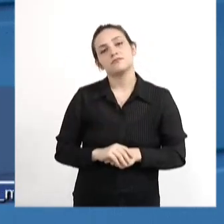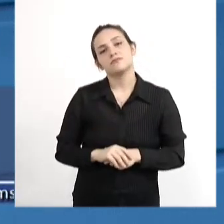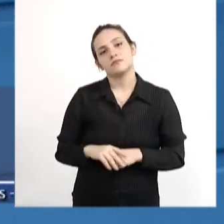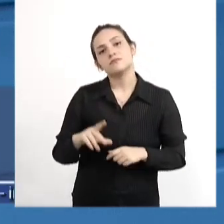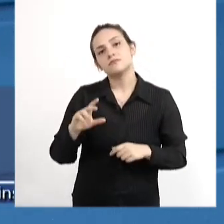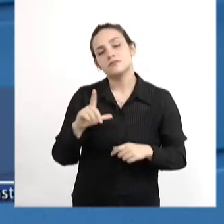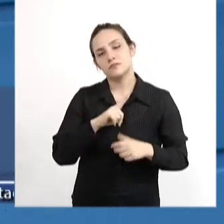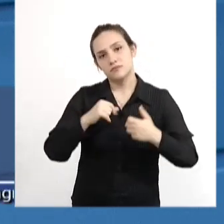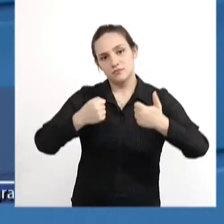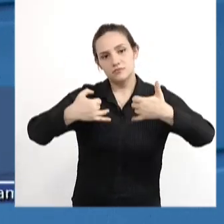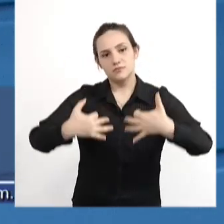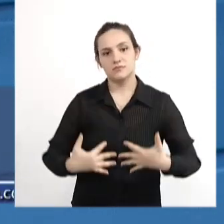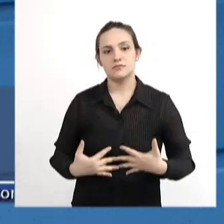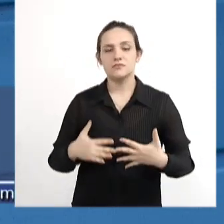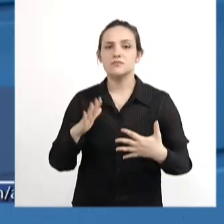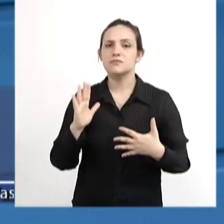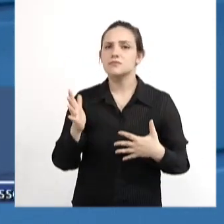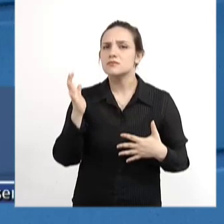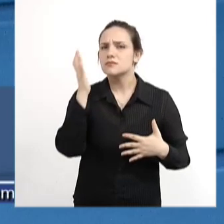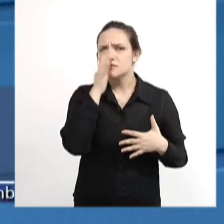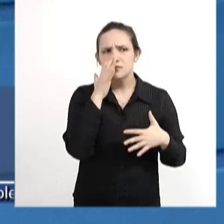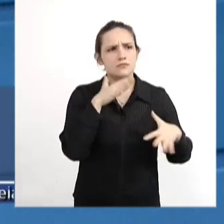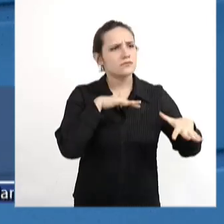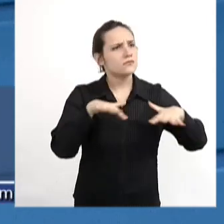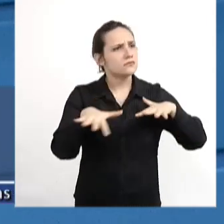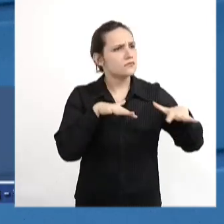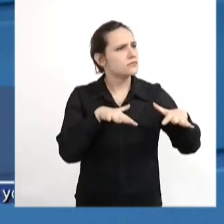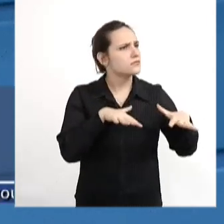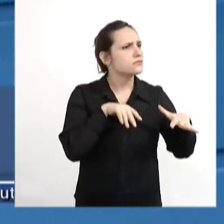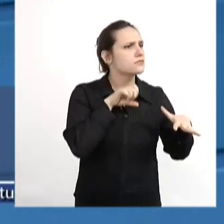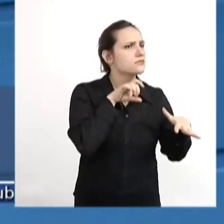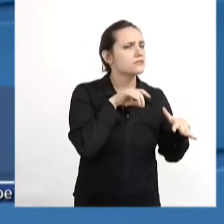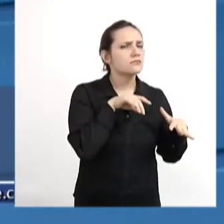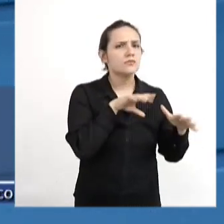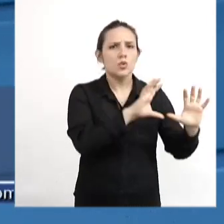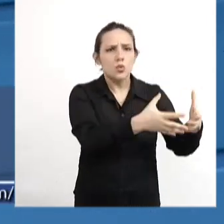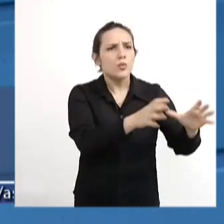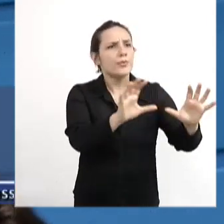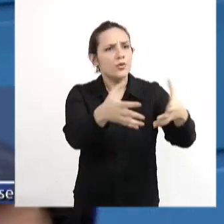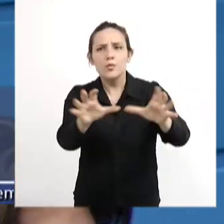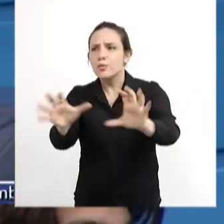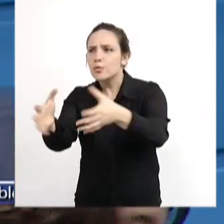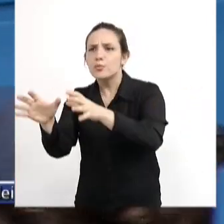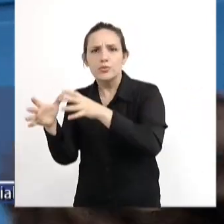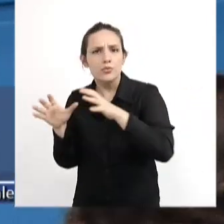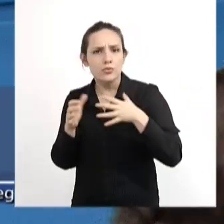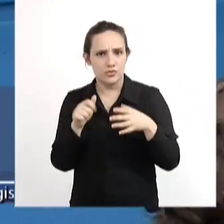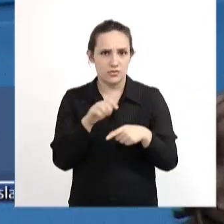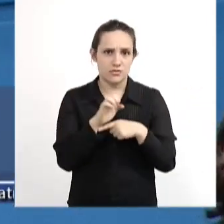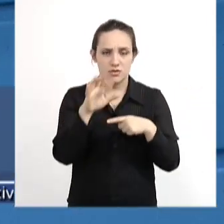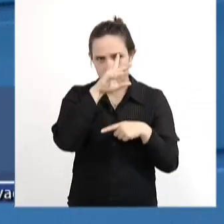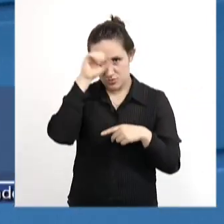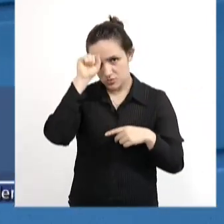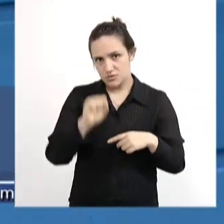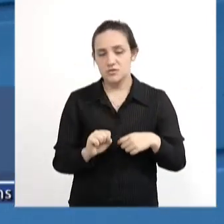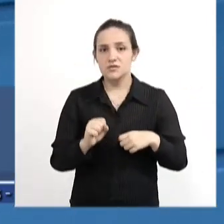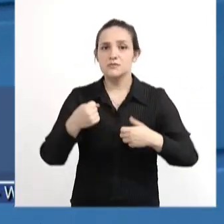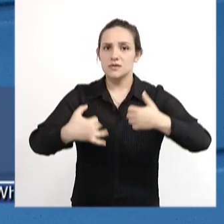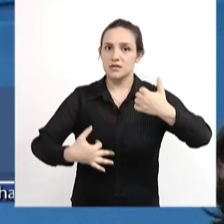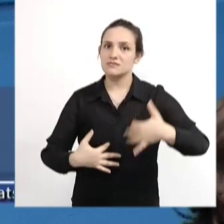Justificativa. Temos acompanhado inúmeras manifestações de segmentos da sociedade sul-mato-grossense com relação